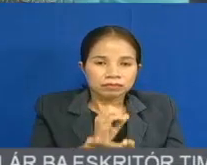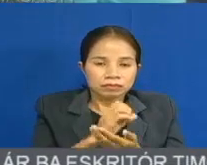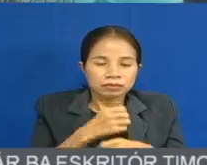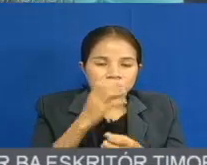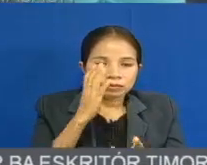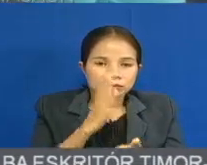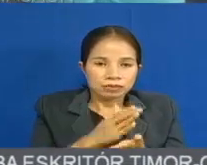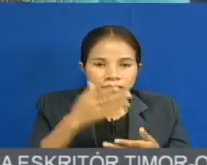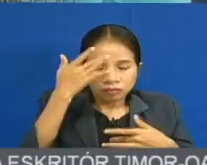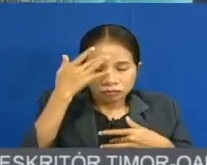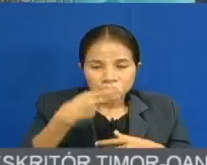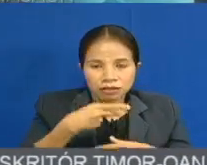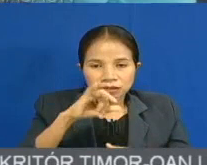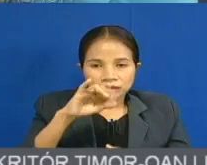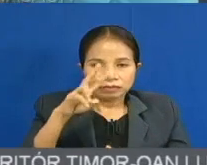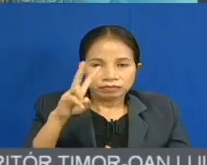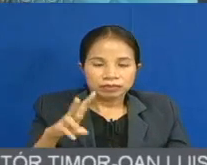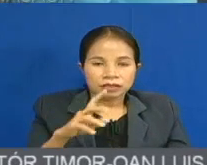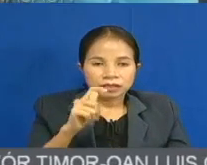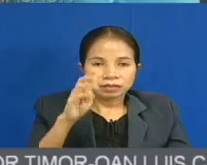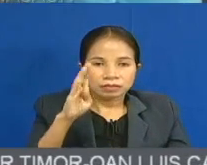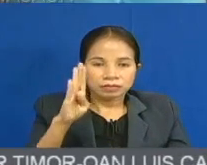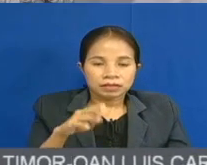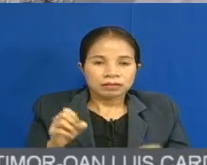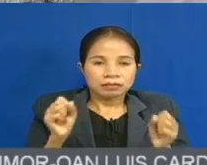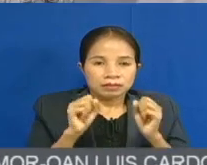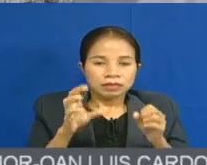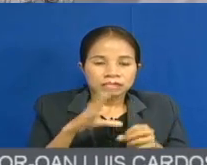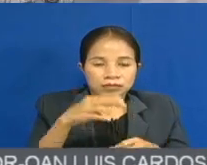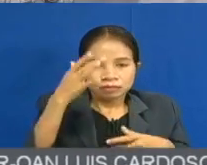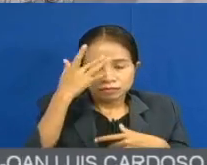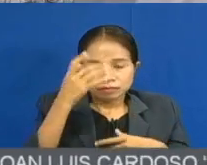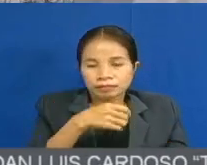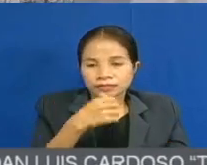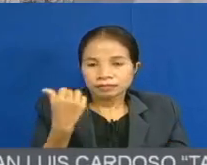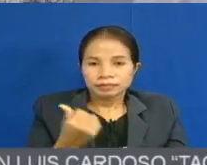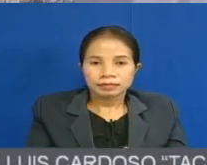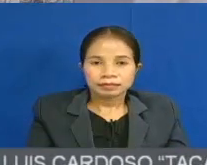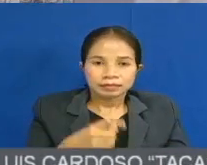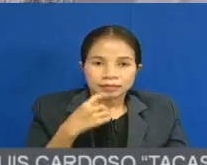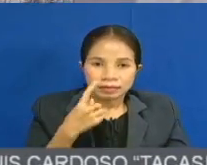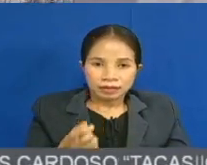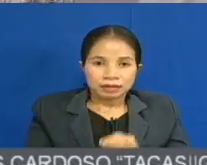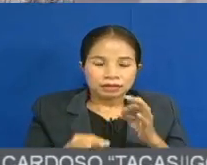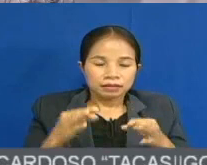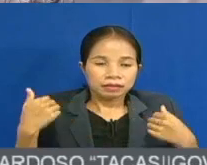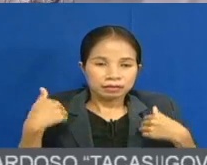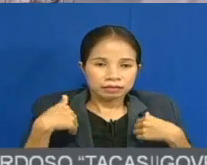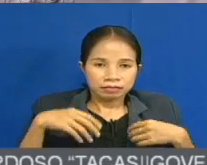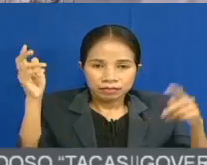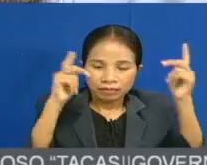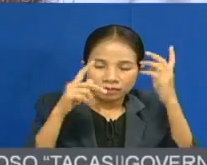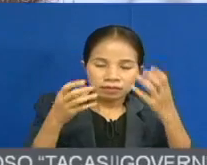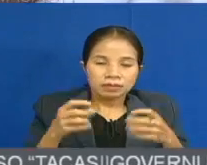ba moras HIV sida, tuberculose, malaria, nomos moras elutan. Ni afirma mas que ia lacunas balon,